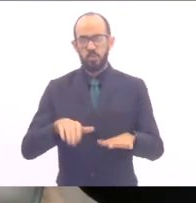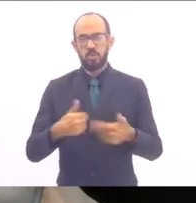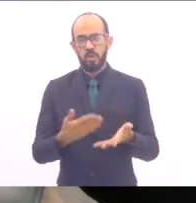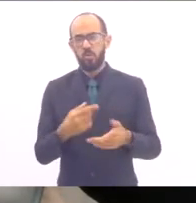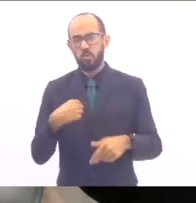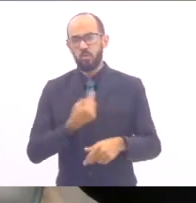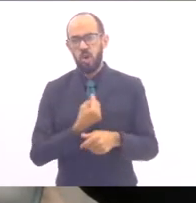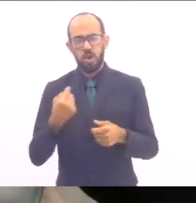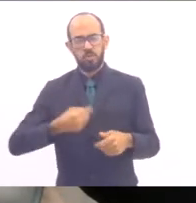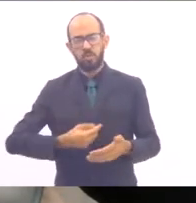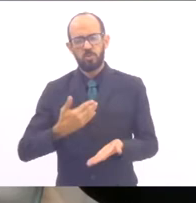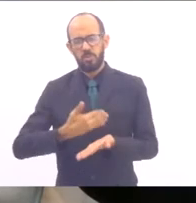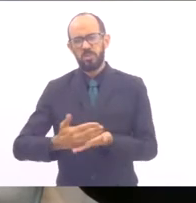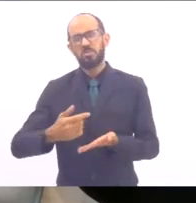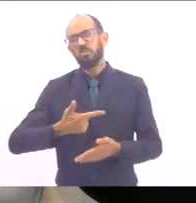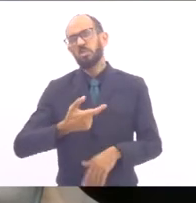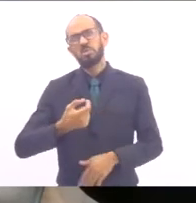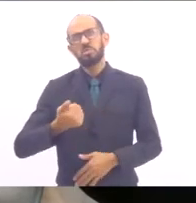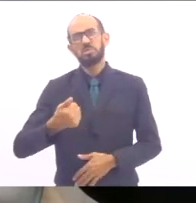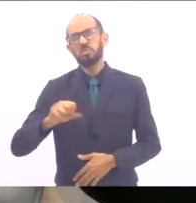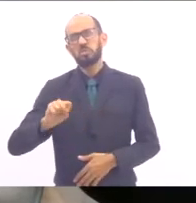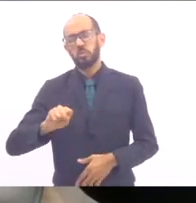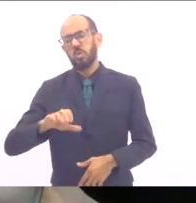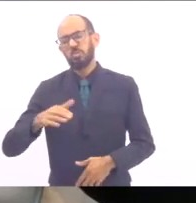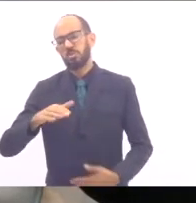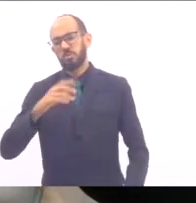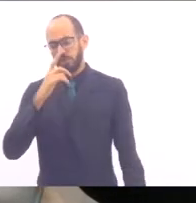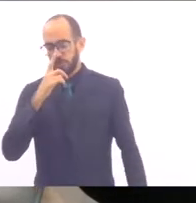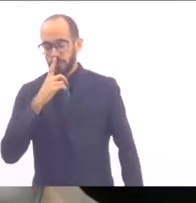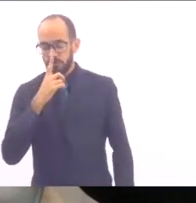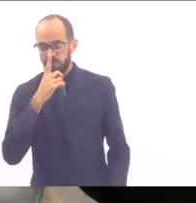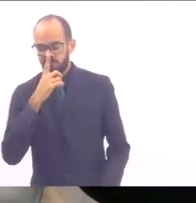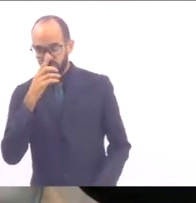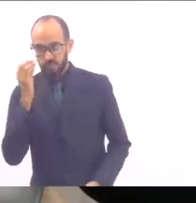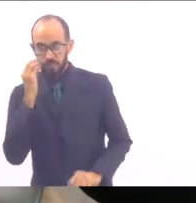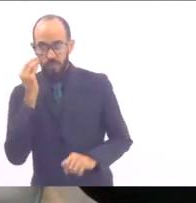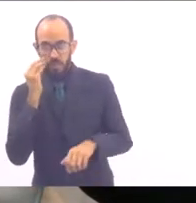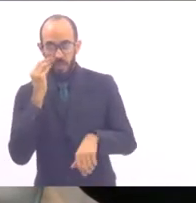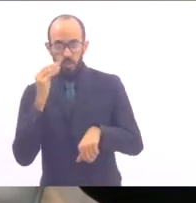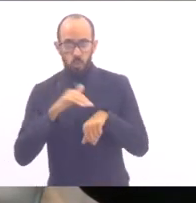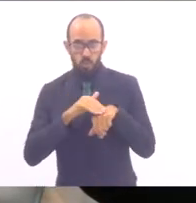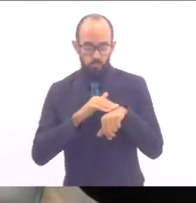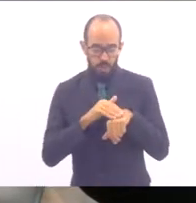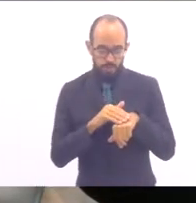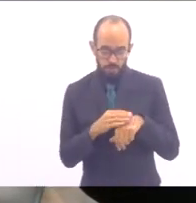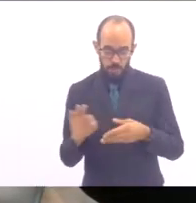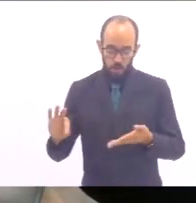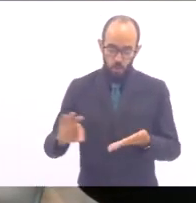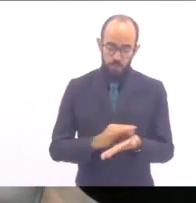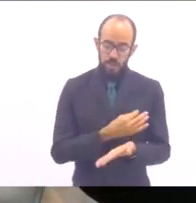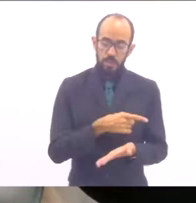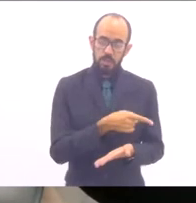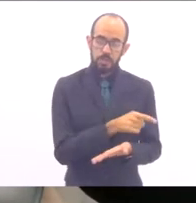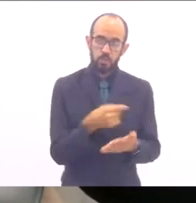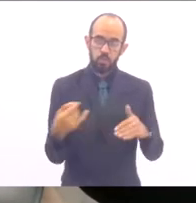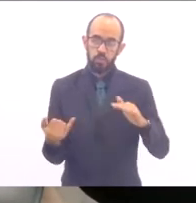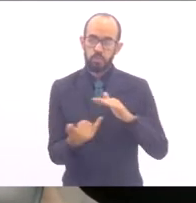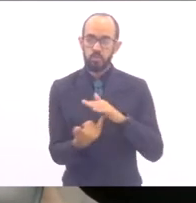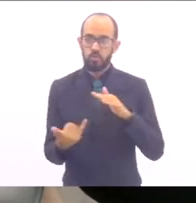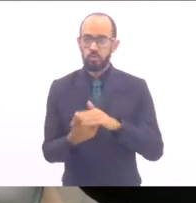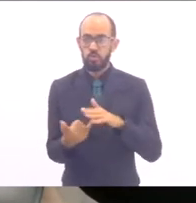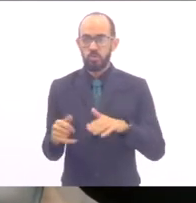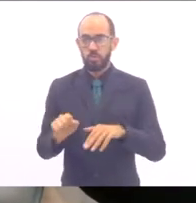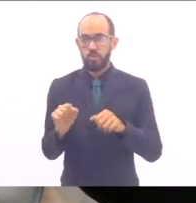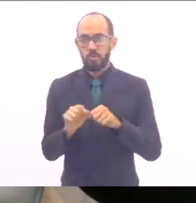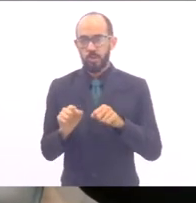vem desde 2018, 2017, buscando conversas para viabilizar a contratação das cooperativas para realizar